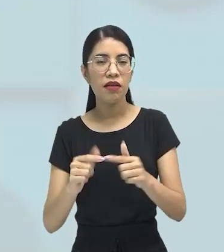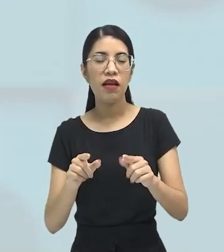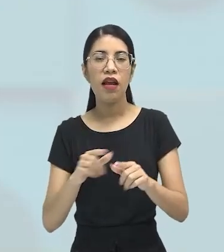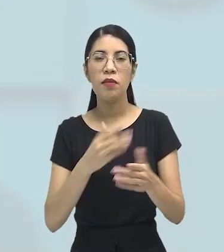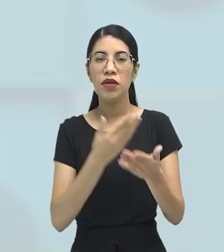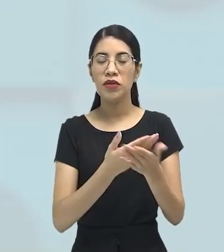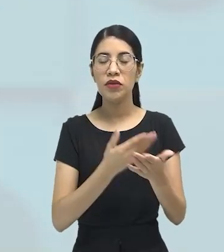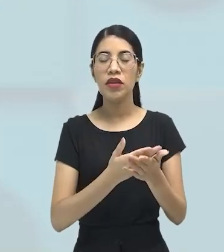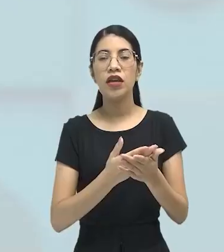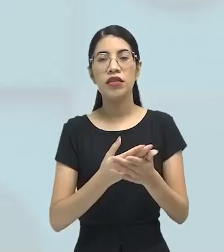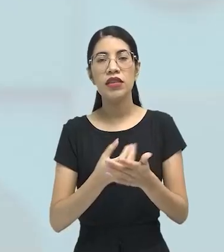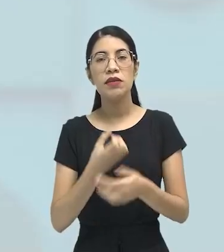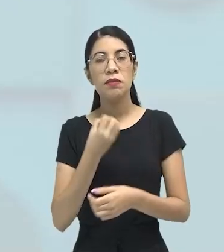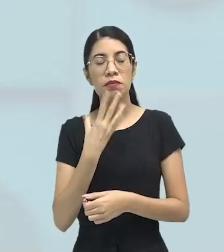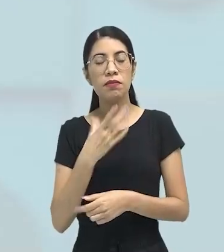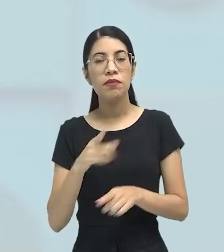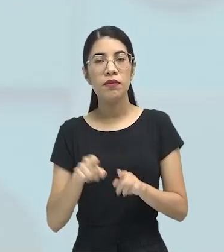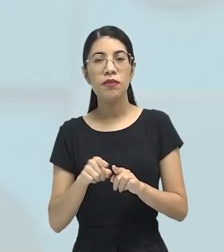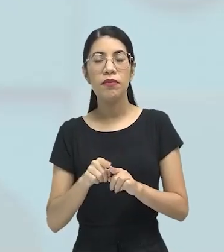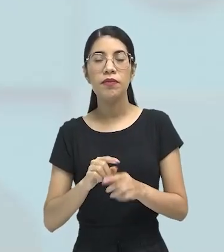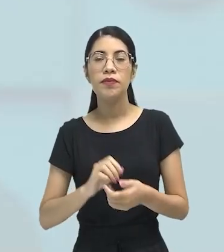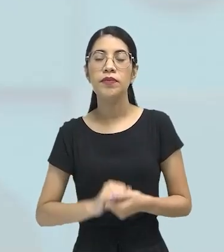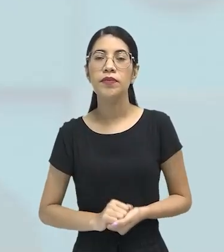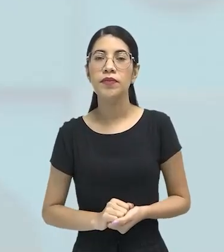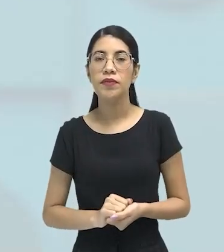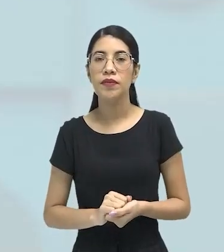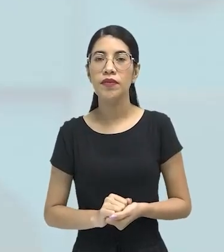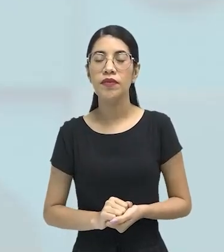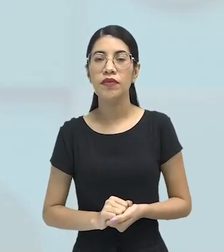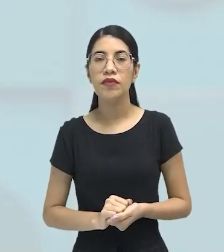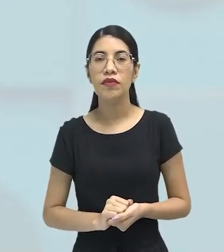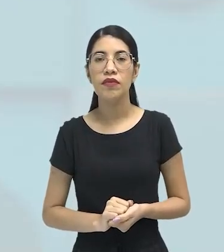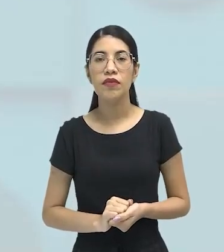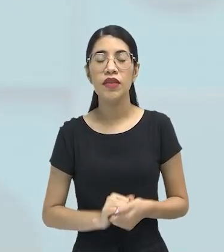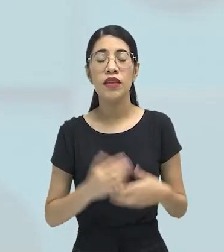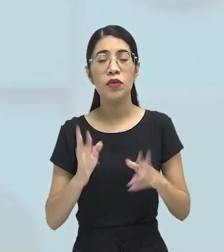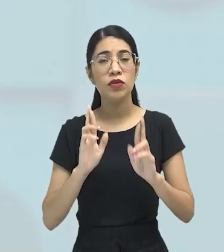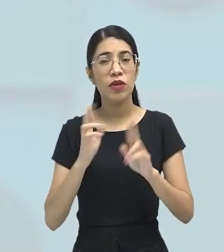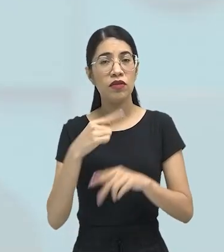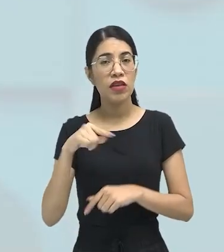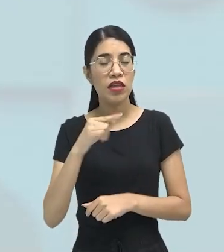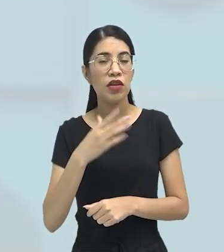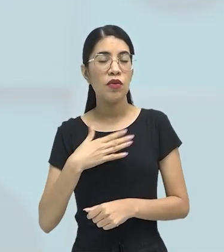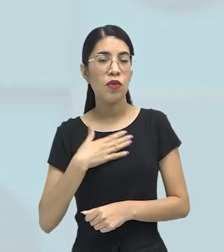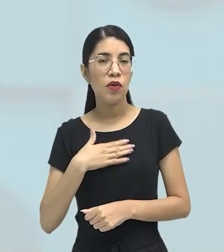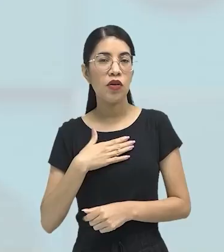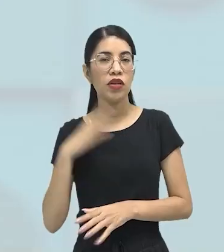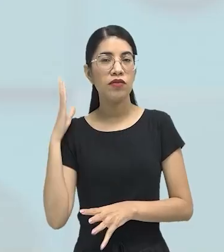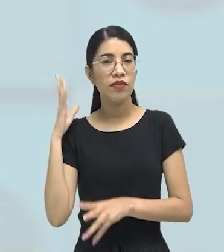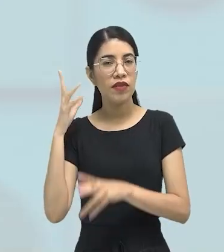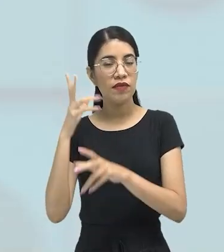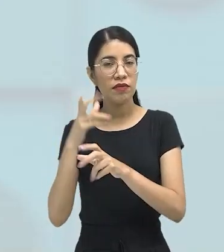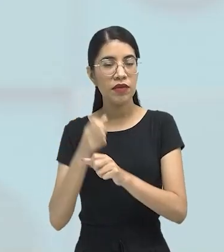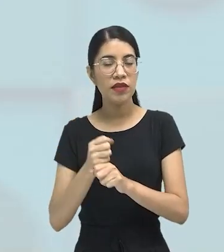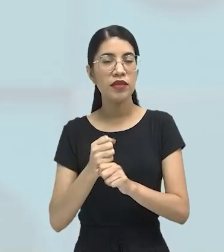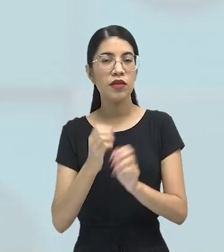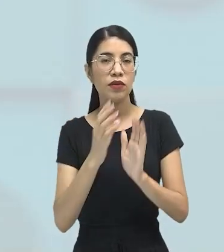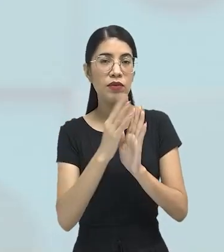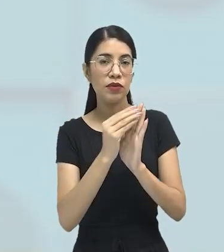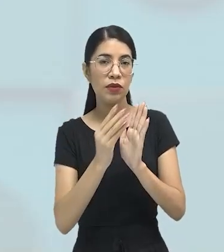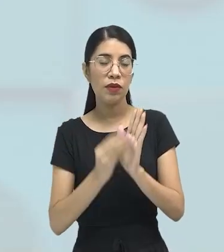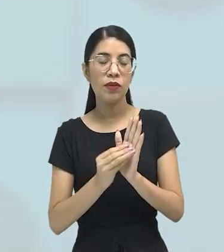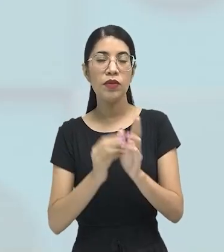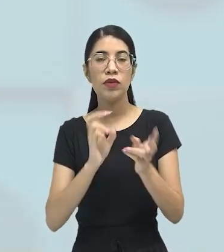seja, a gente fica mais produtivo, não é mesmo? Muito bem, alunos, espero que vocês tenham gostado de relembrar um pouquinho mais